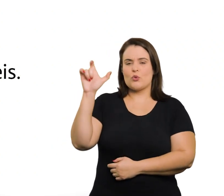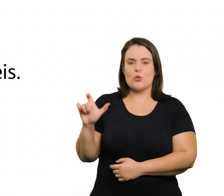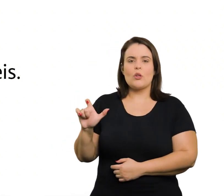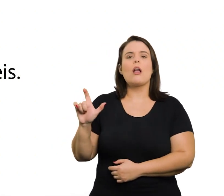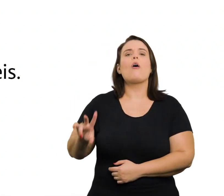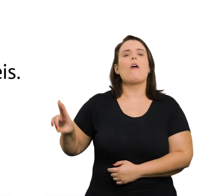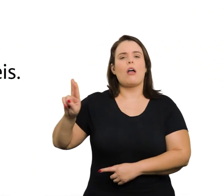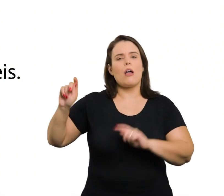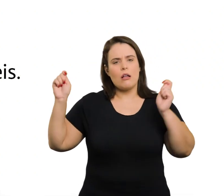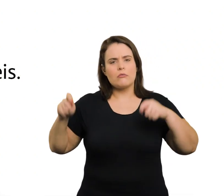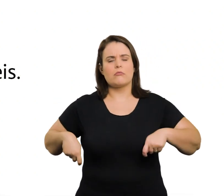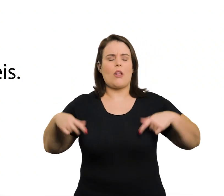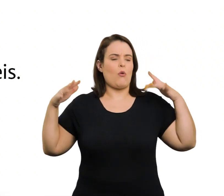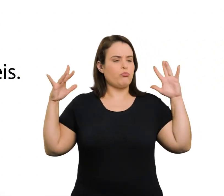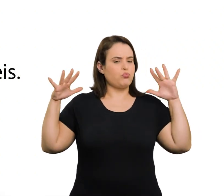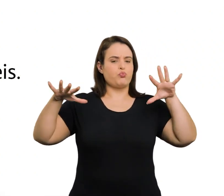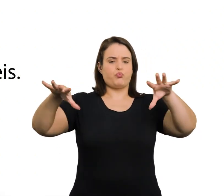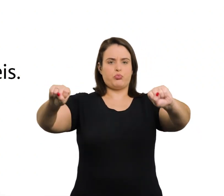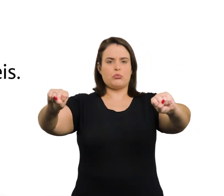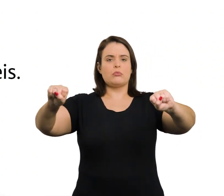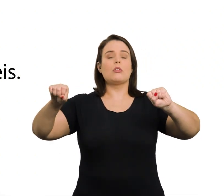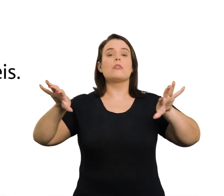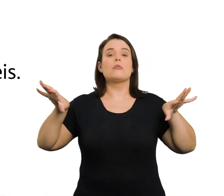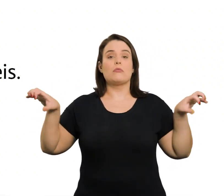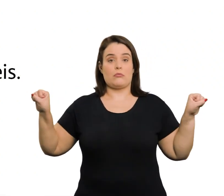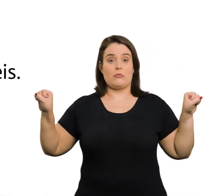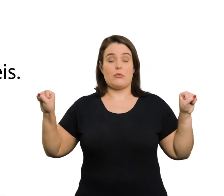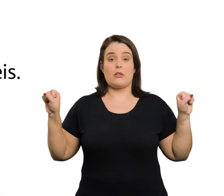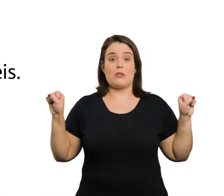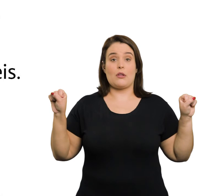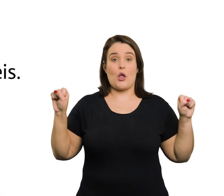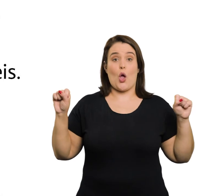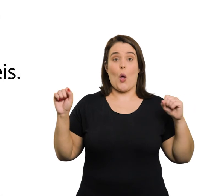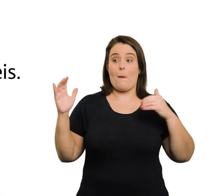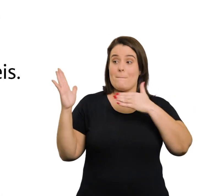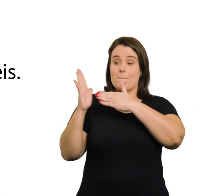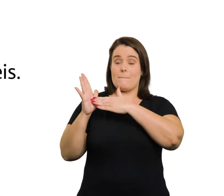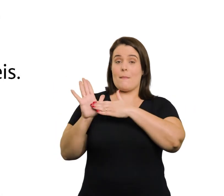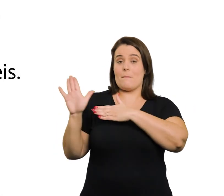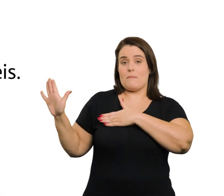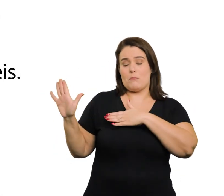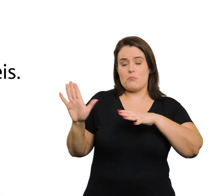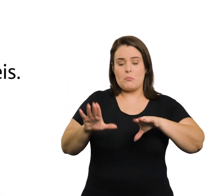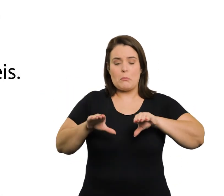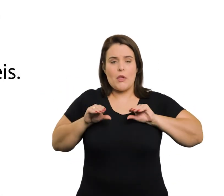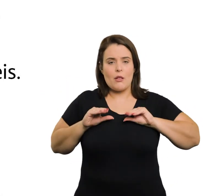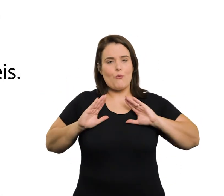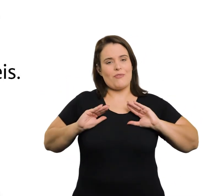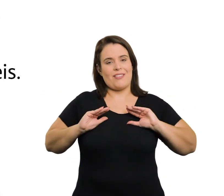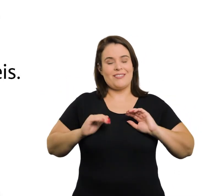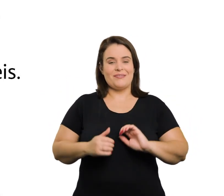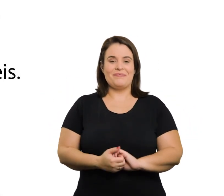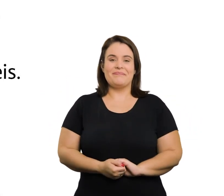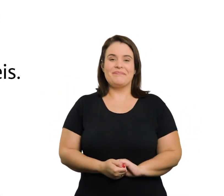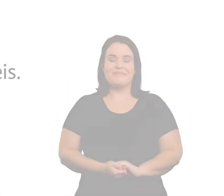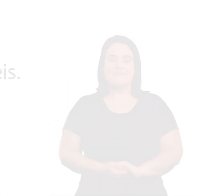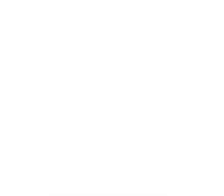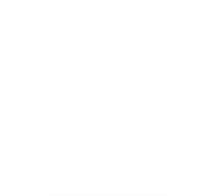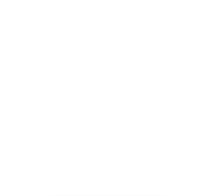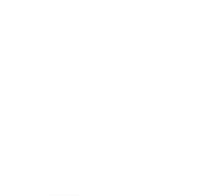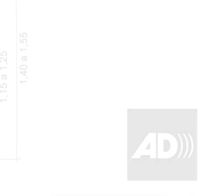apresentadas são baseadas em pessoas com total mobilidade nos membros superiores e são dimensões máximas e